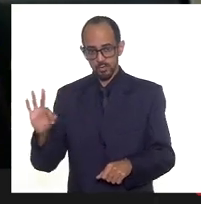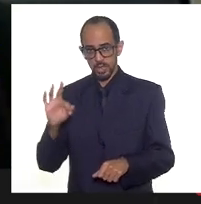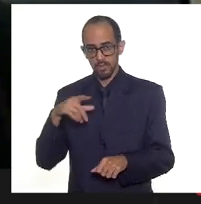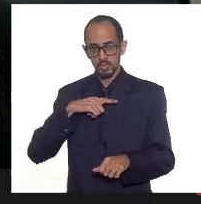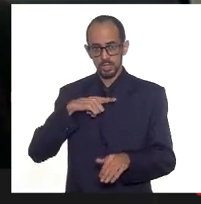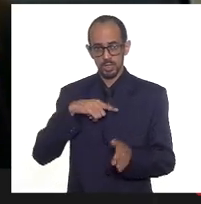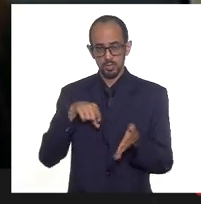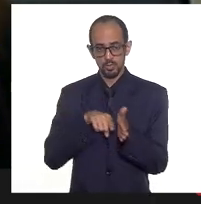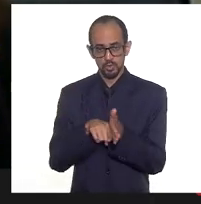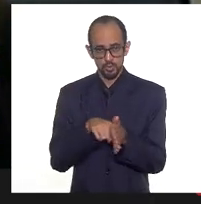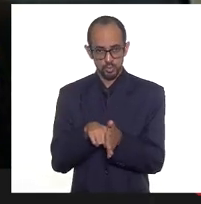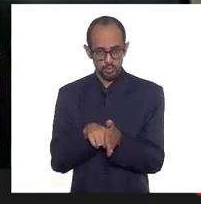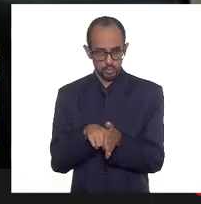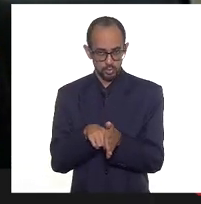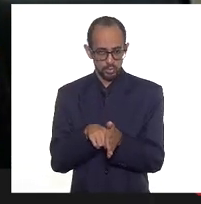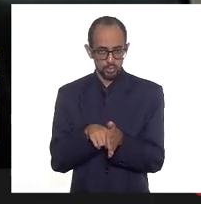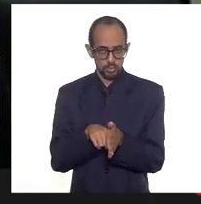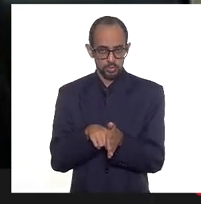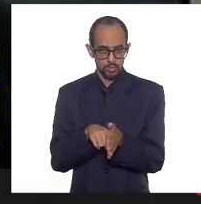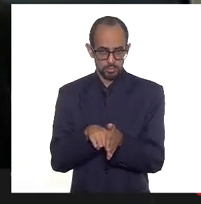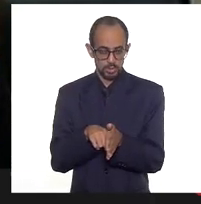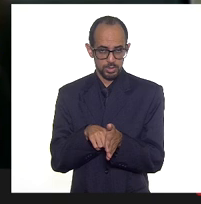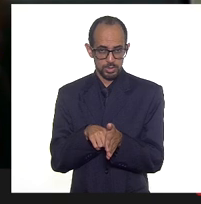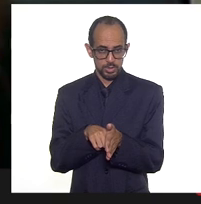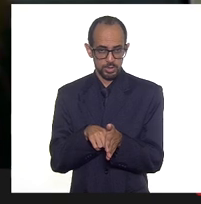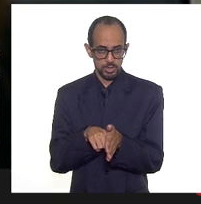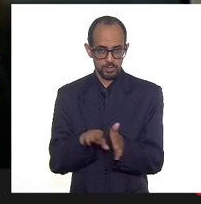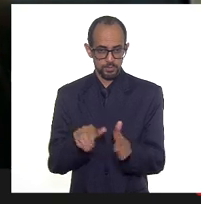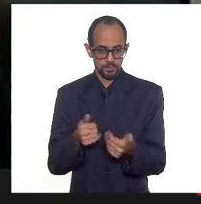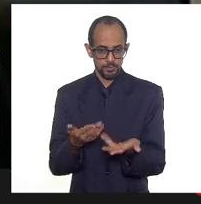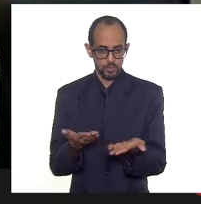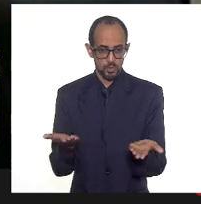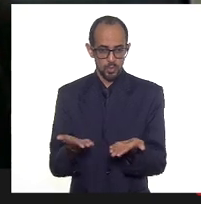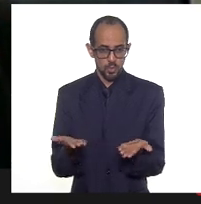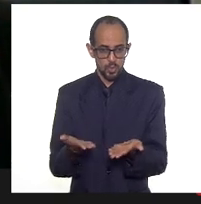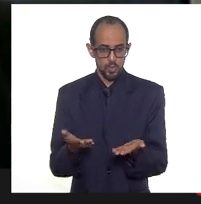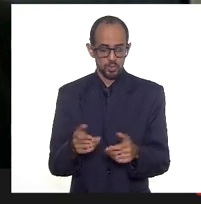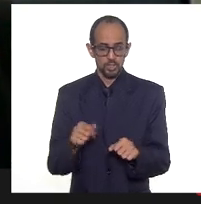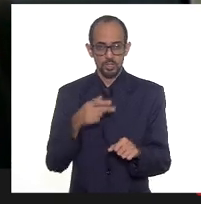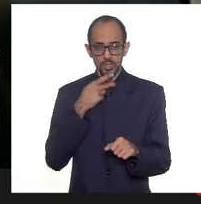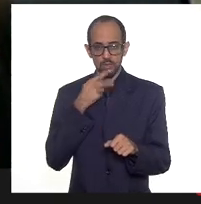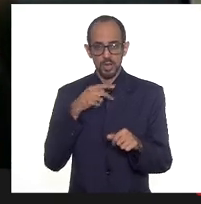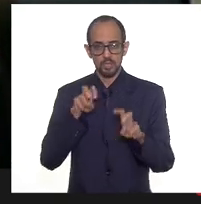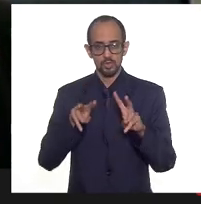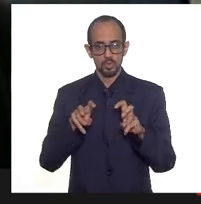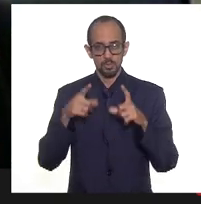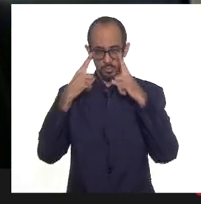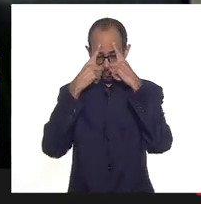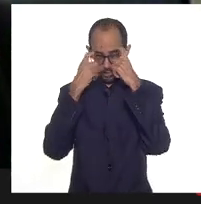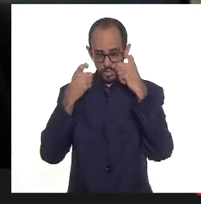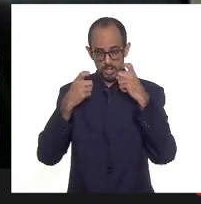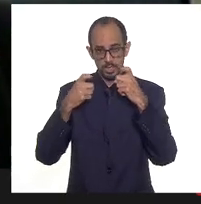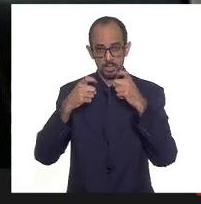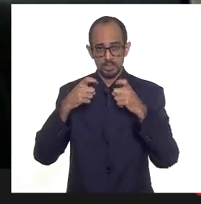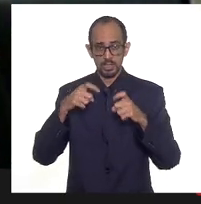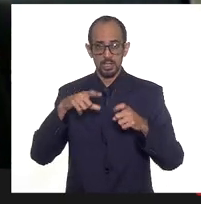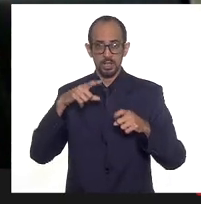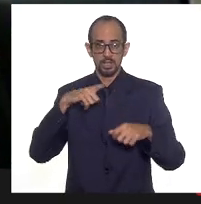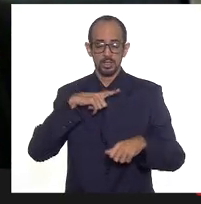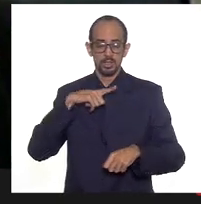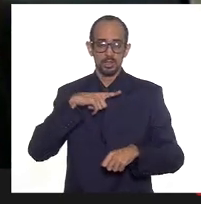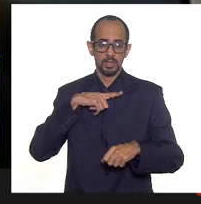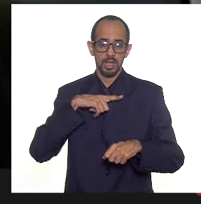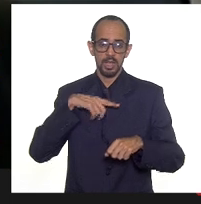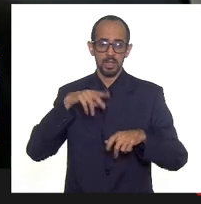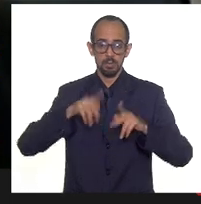pesquisa, portanto, nós hoje estamos tratando da violência que atinge um público específico,